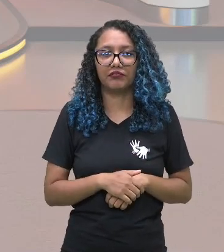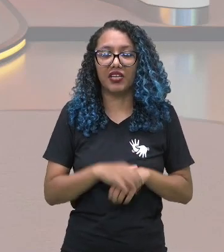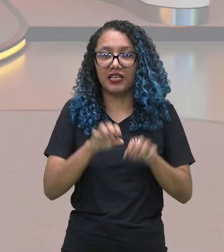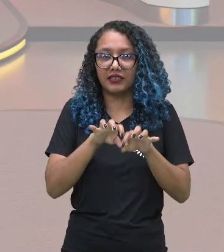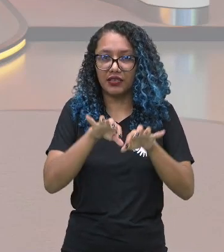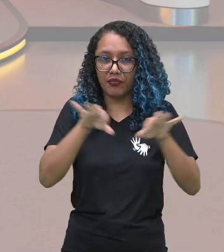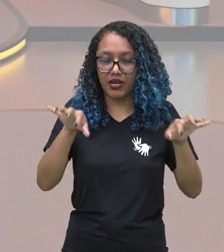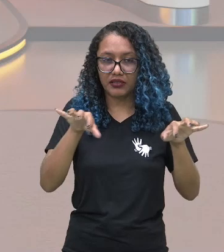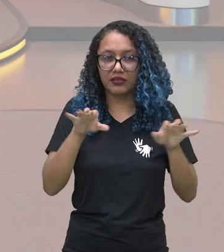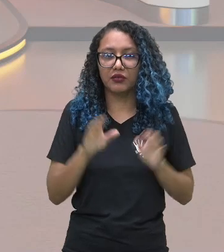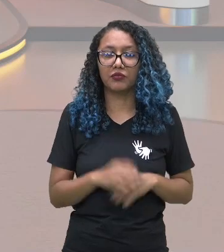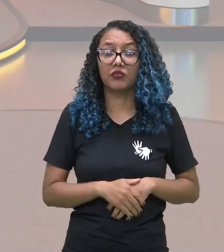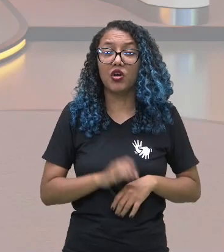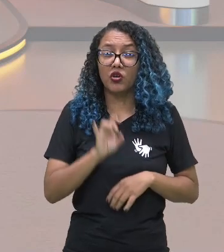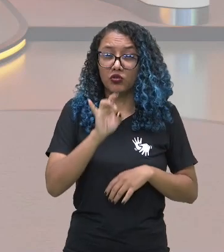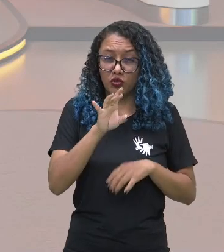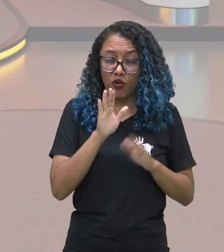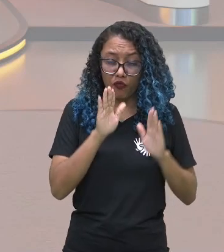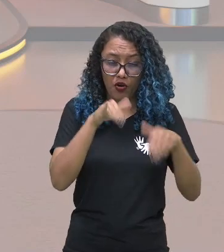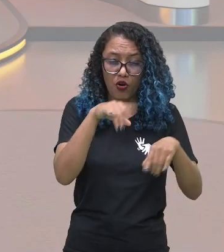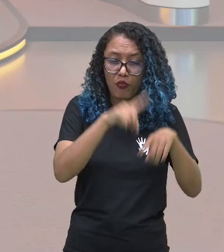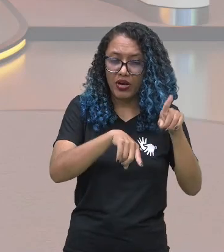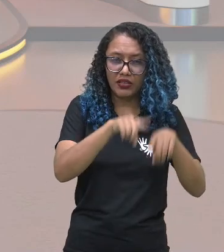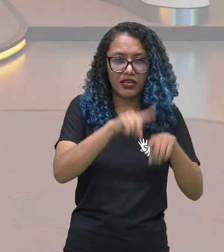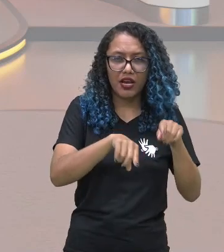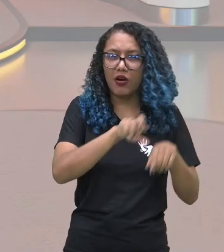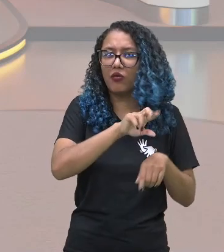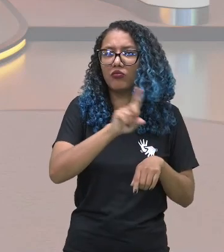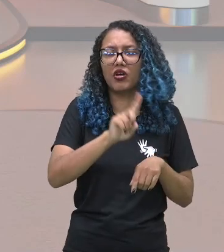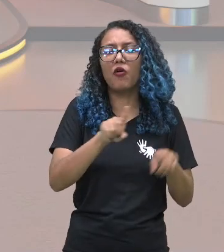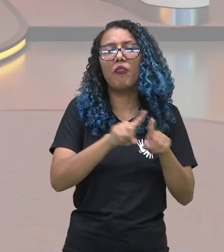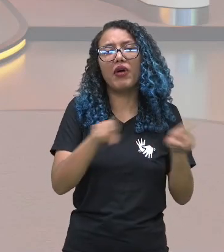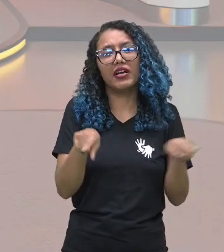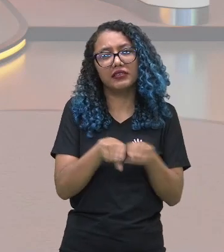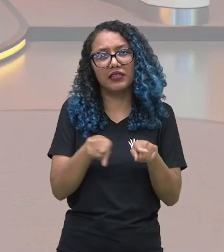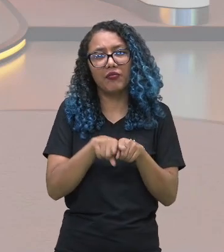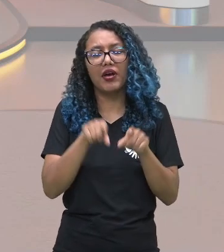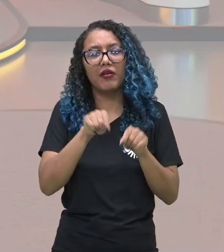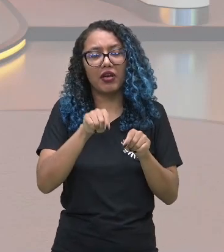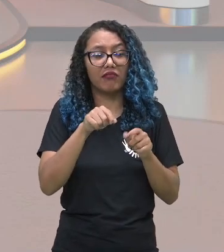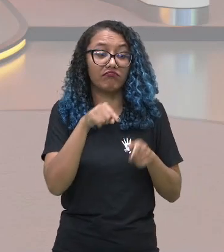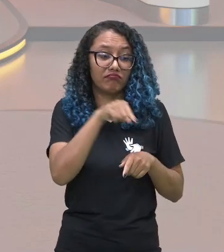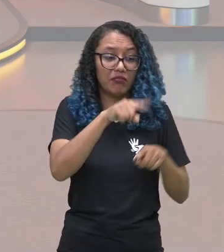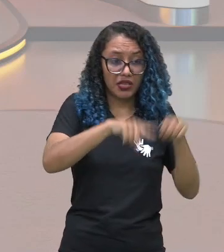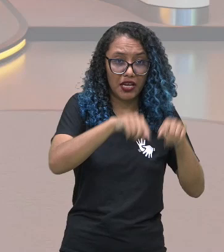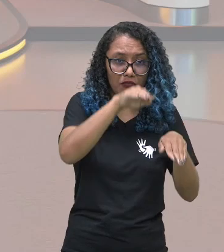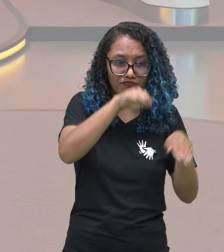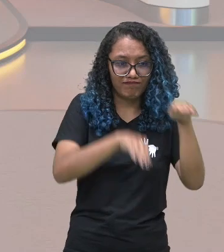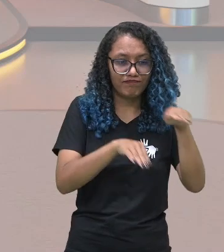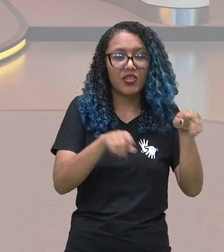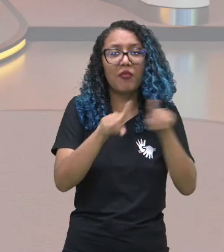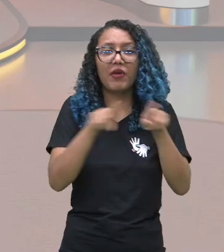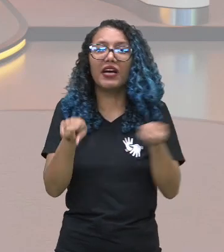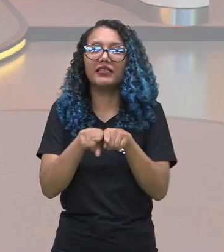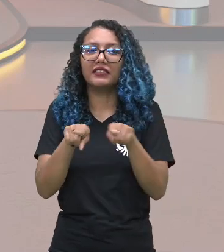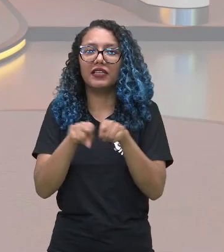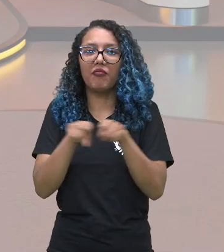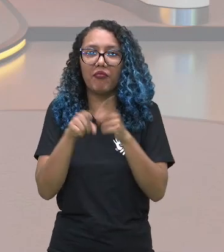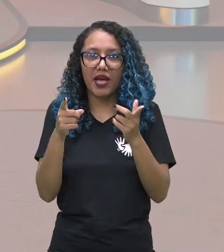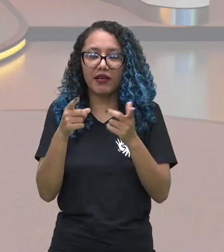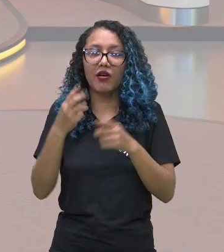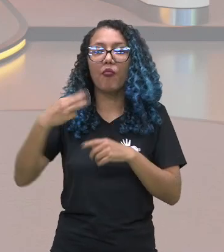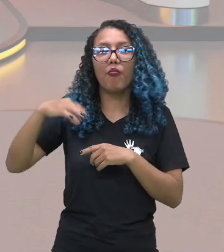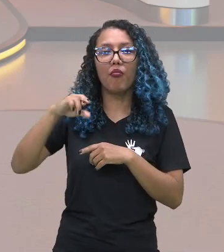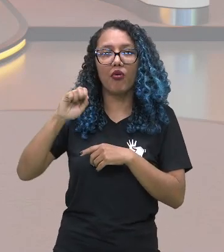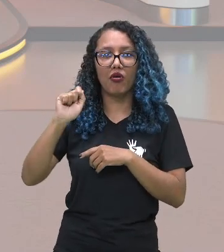vida, já inteiramente desproporcionado, como também no estatuto moral respectivo